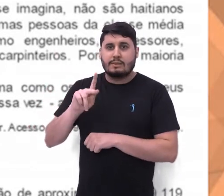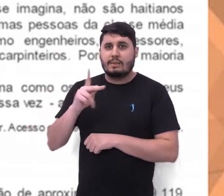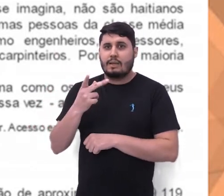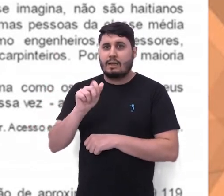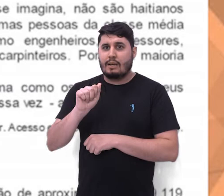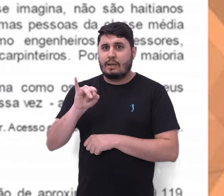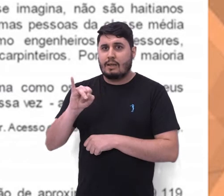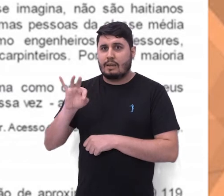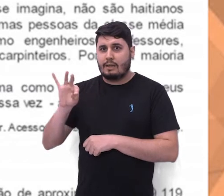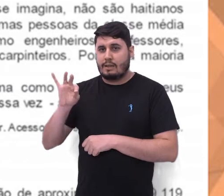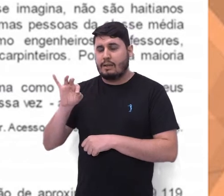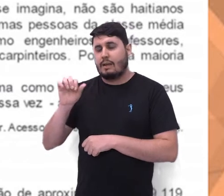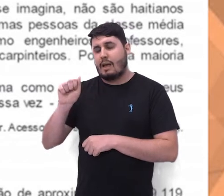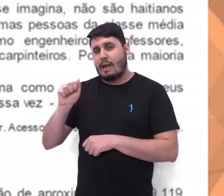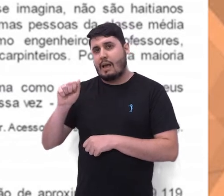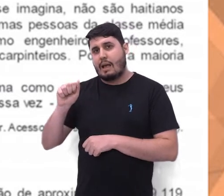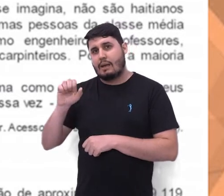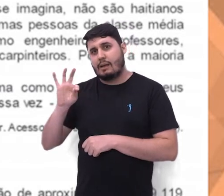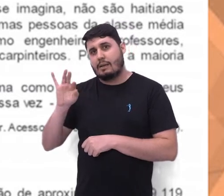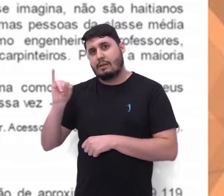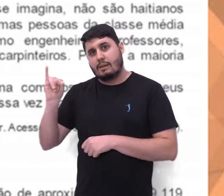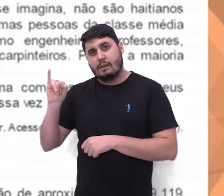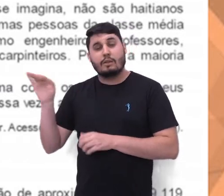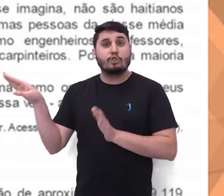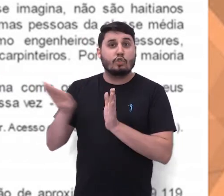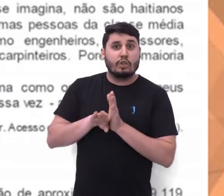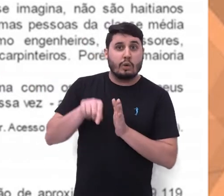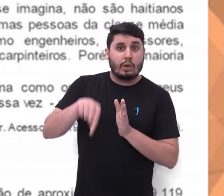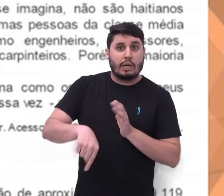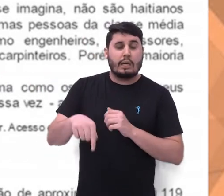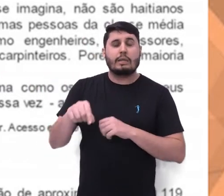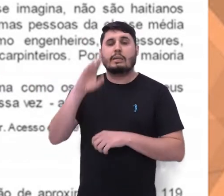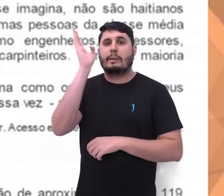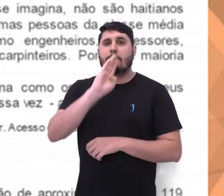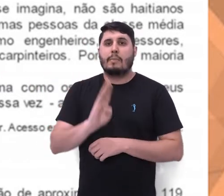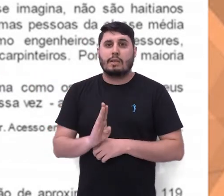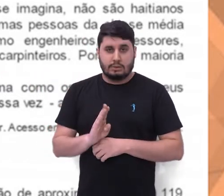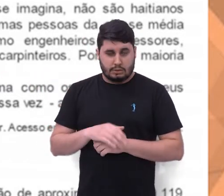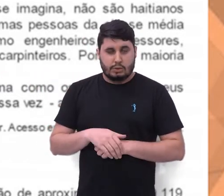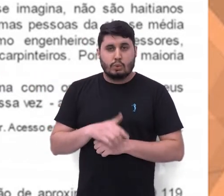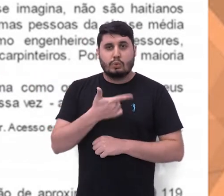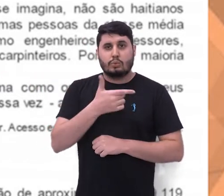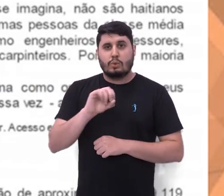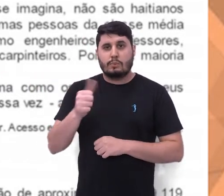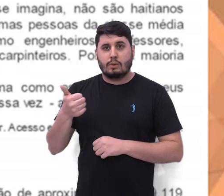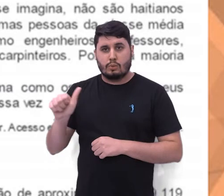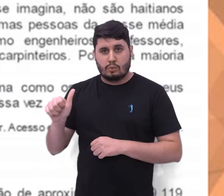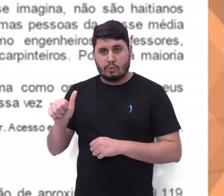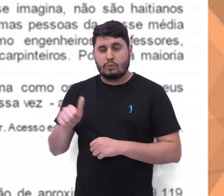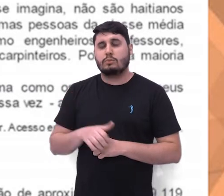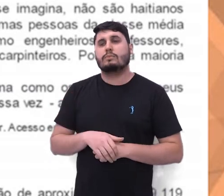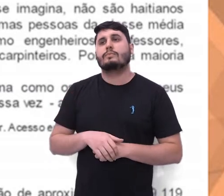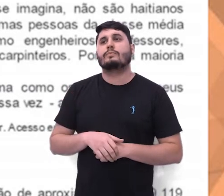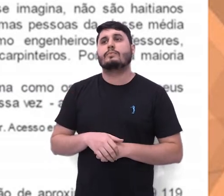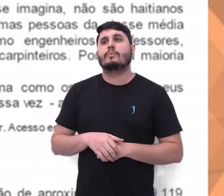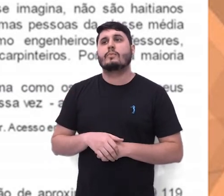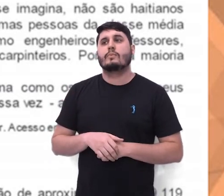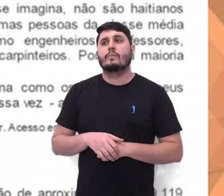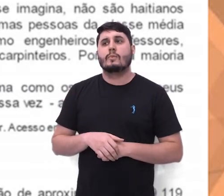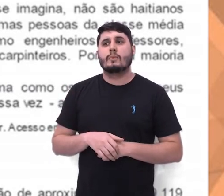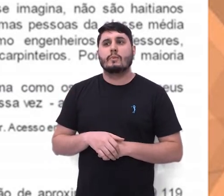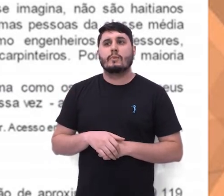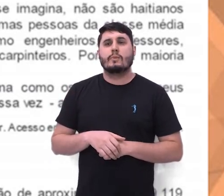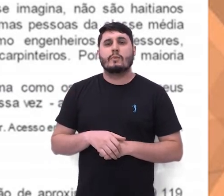dia 14 de janeiro de 2011. Desde então, olha aqui o recurso linguístico, desde então, isso aqui para